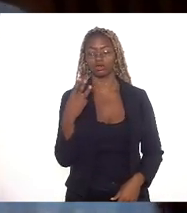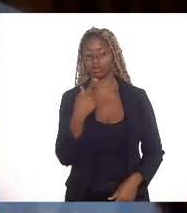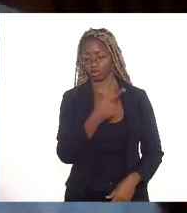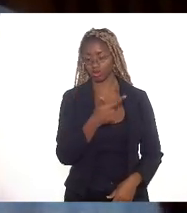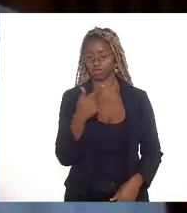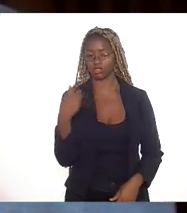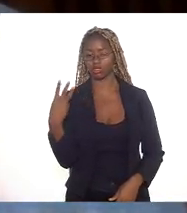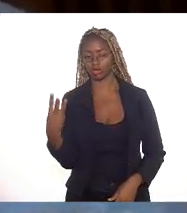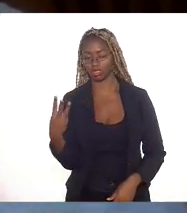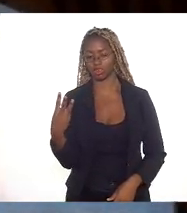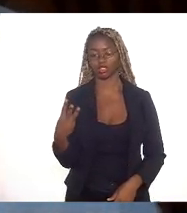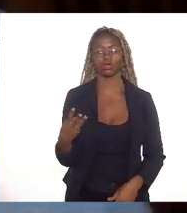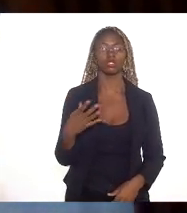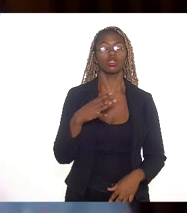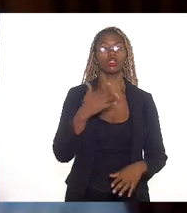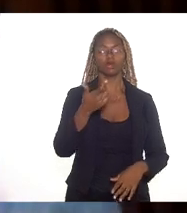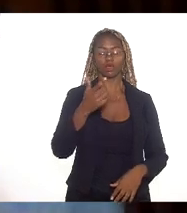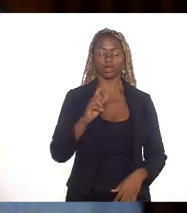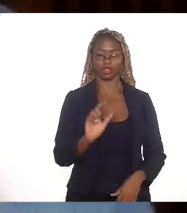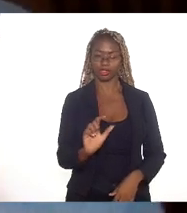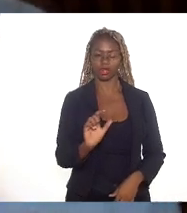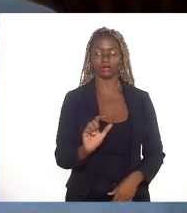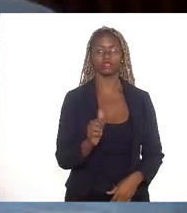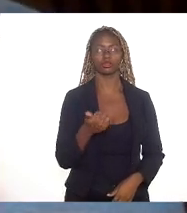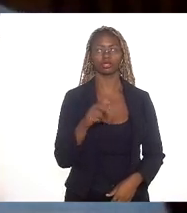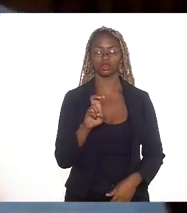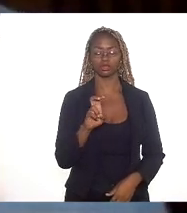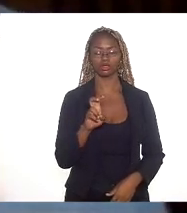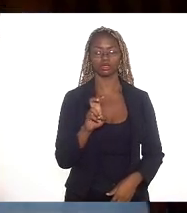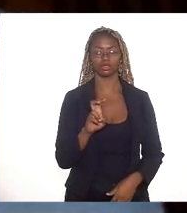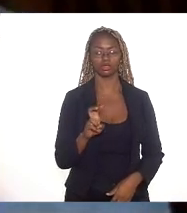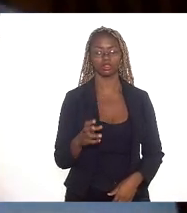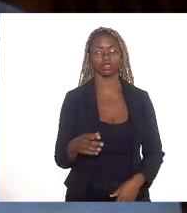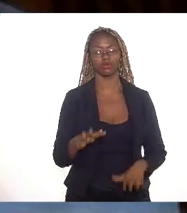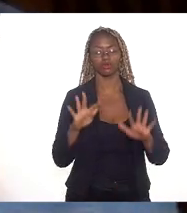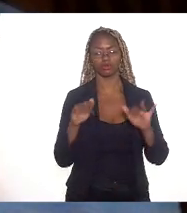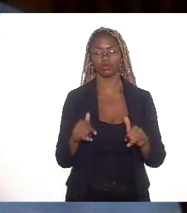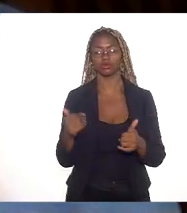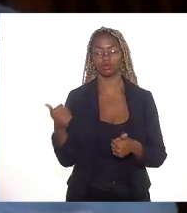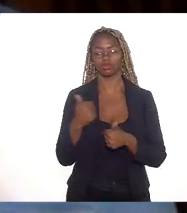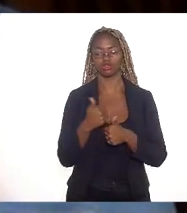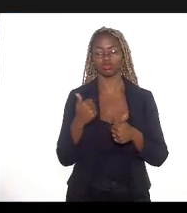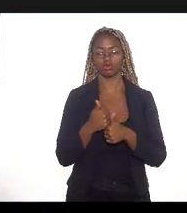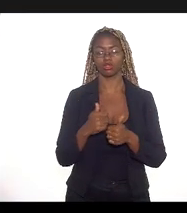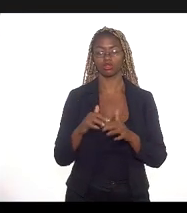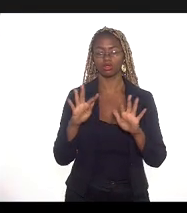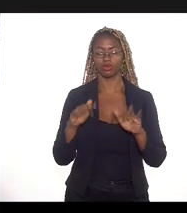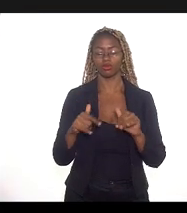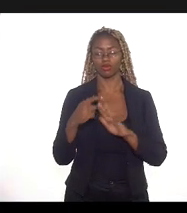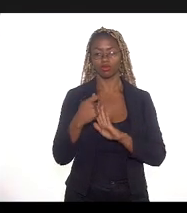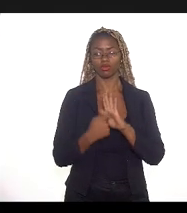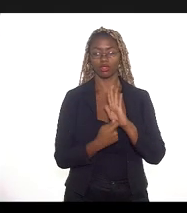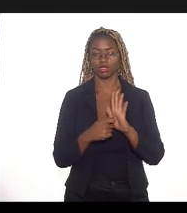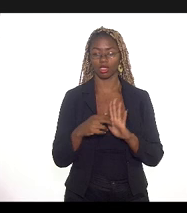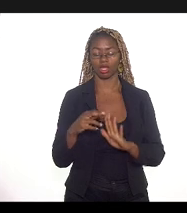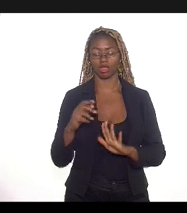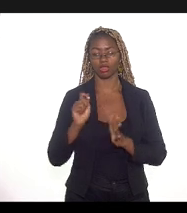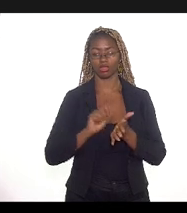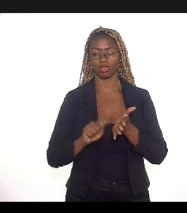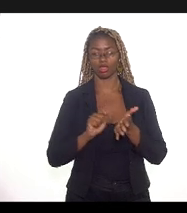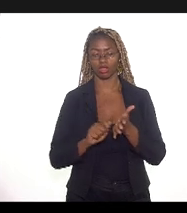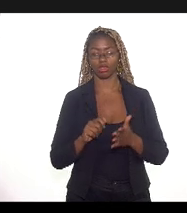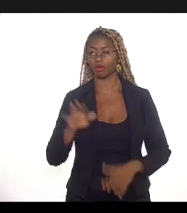com subemenda da emenda 15, concluindo por substitutivo, pedindo forma final de redação. Senhor presidente.